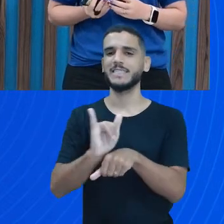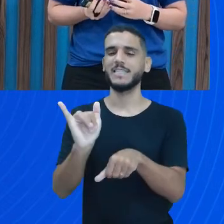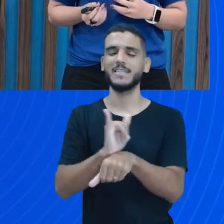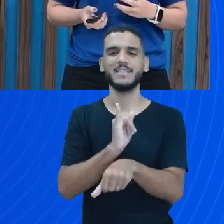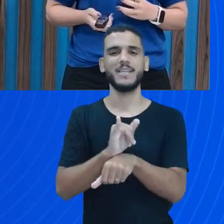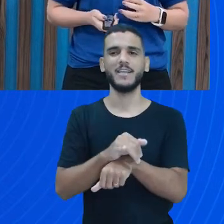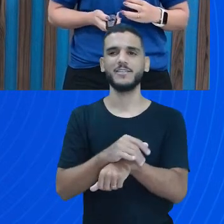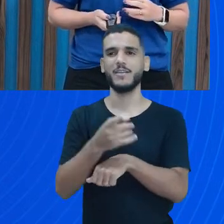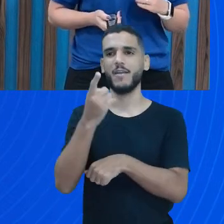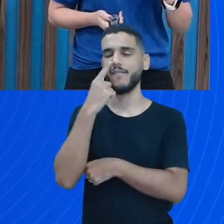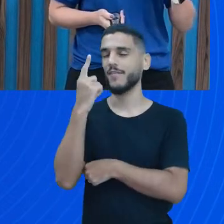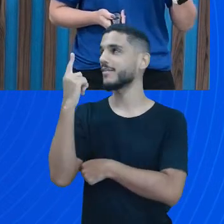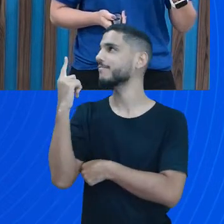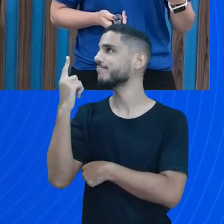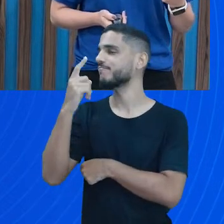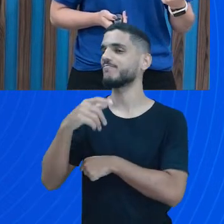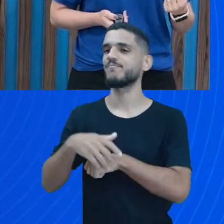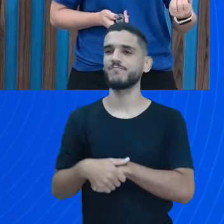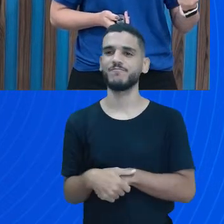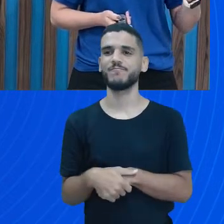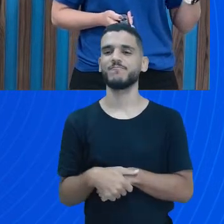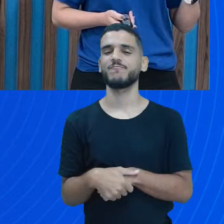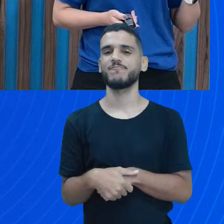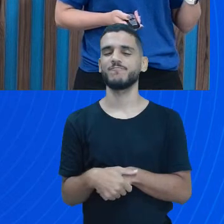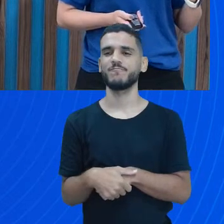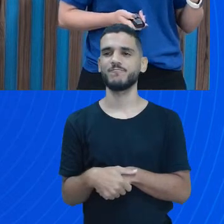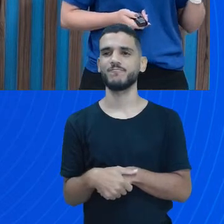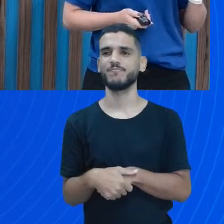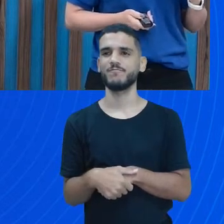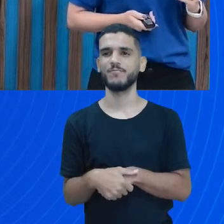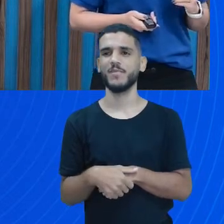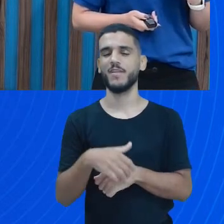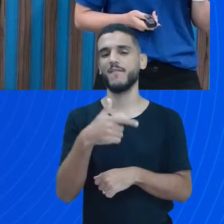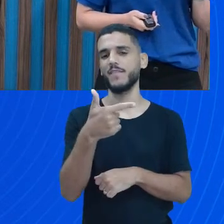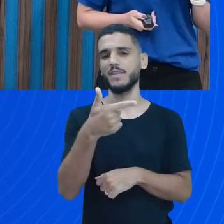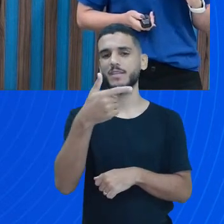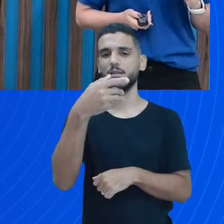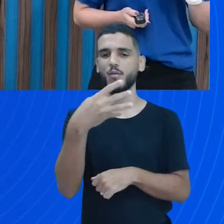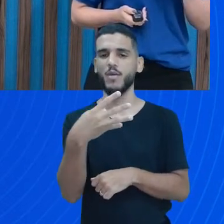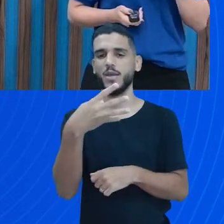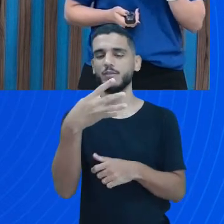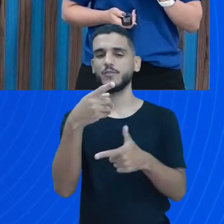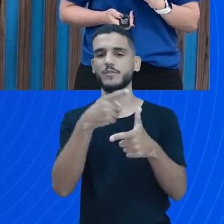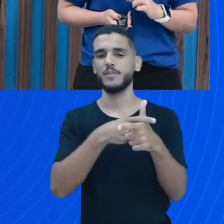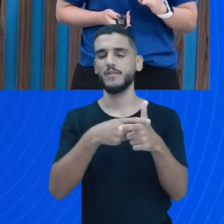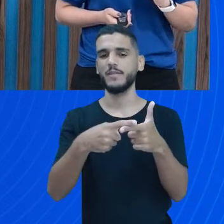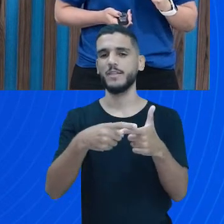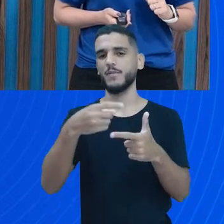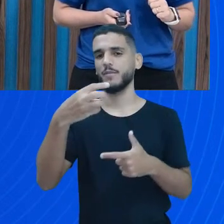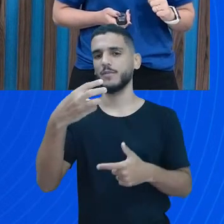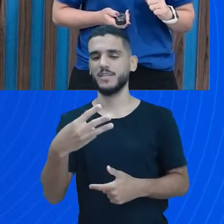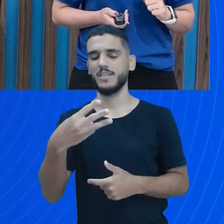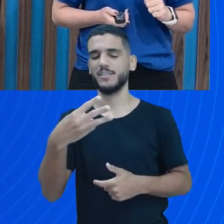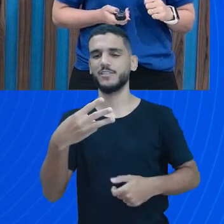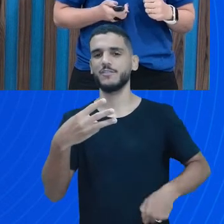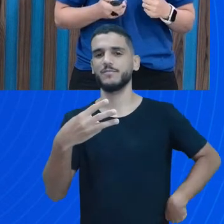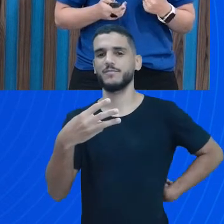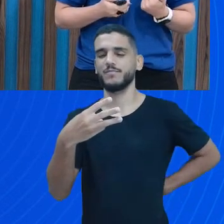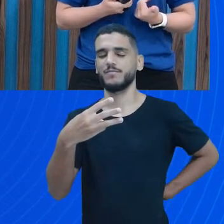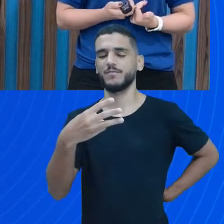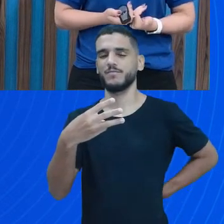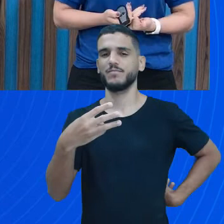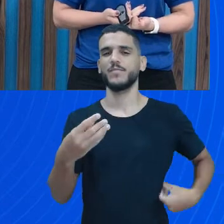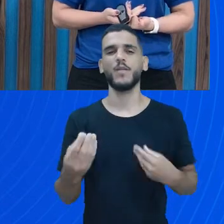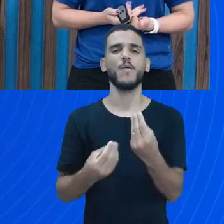que fica esse algoritmo da divisão aí? 24 dividido por 3. Como é que